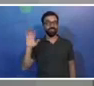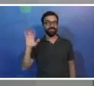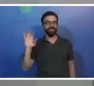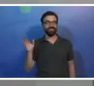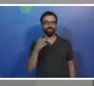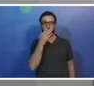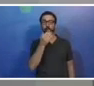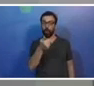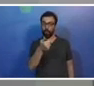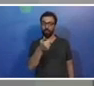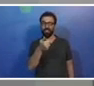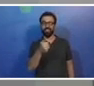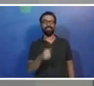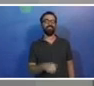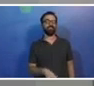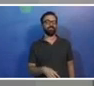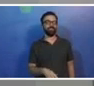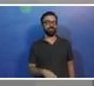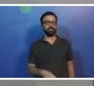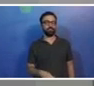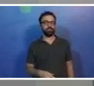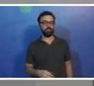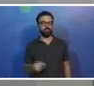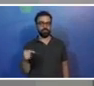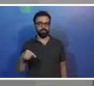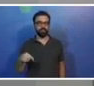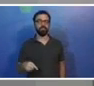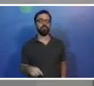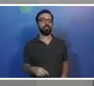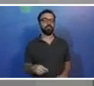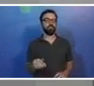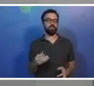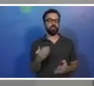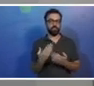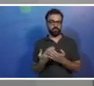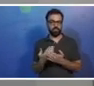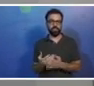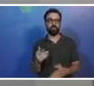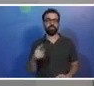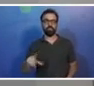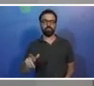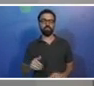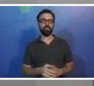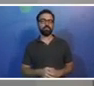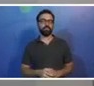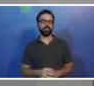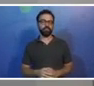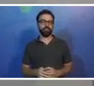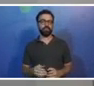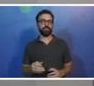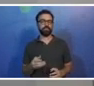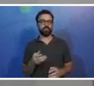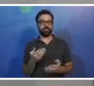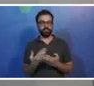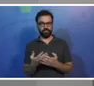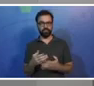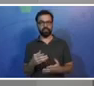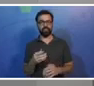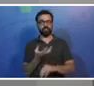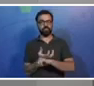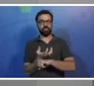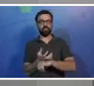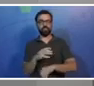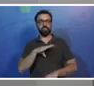Olá, boa tarde, tudo bem com vocês? Estamos aqui para mais uma videoaula. Aula de português, professora Janete